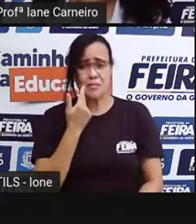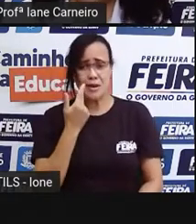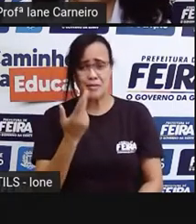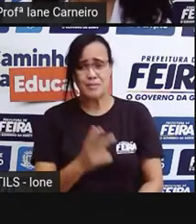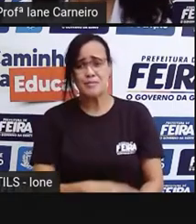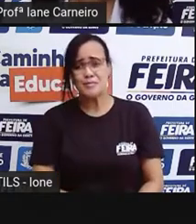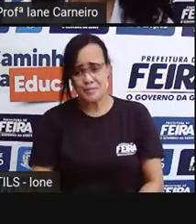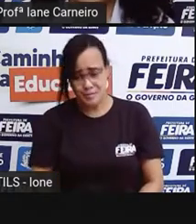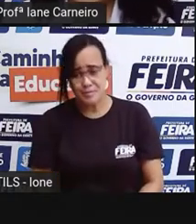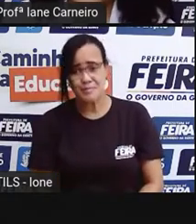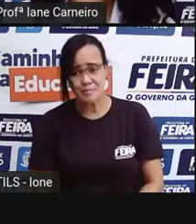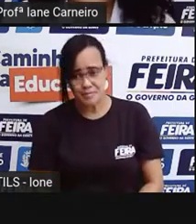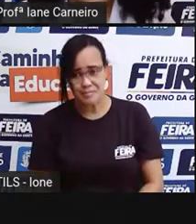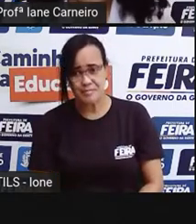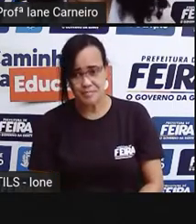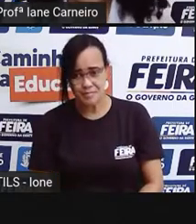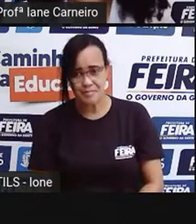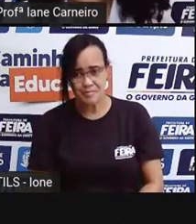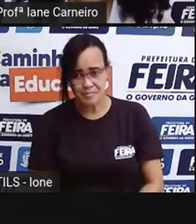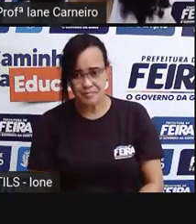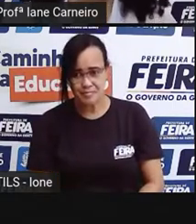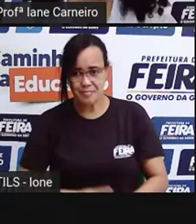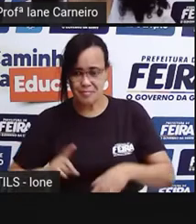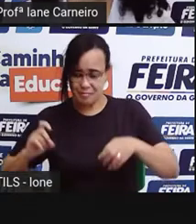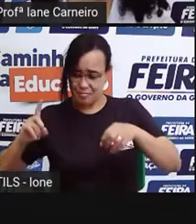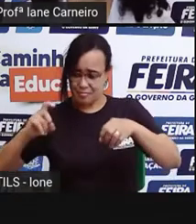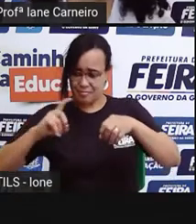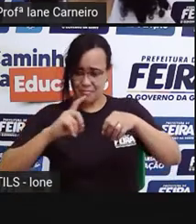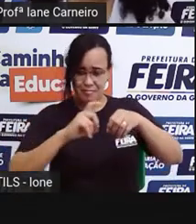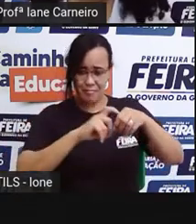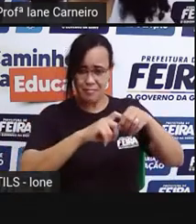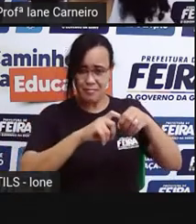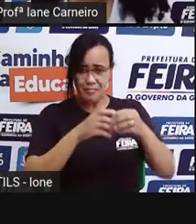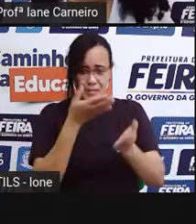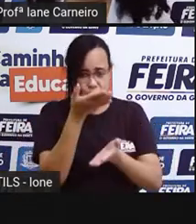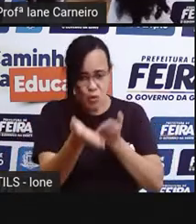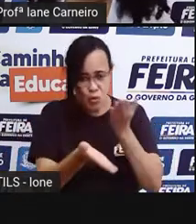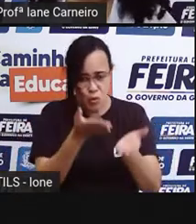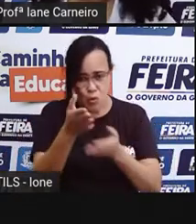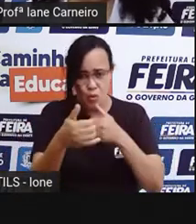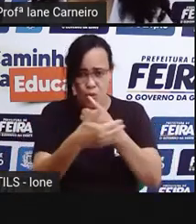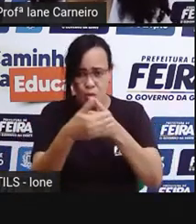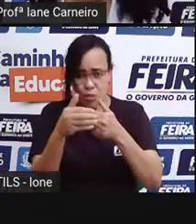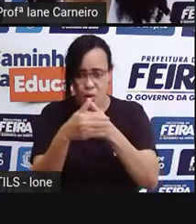Não faz mal ter uma minhoca de estimação. Rodolfo.